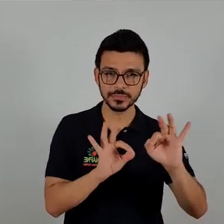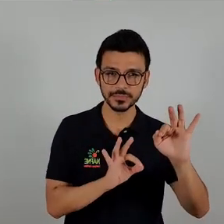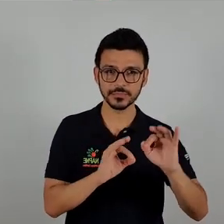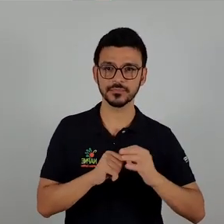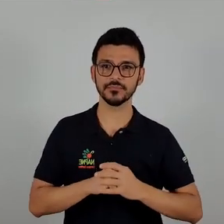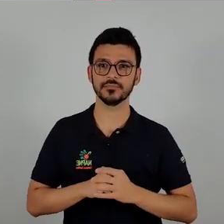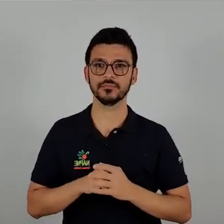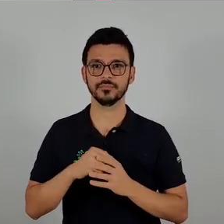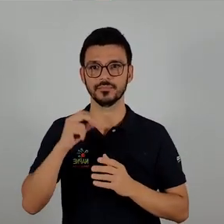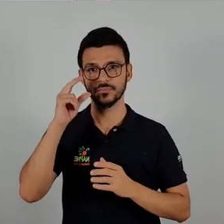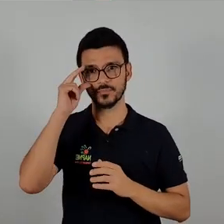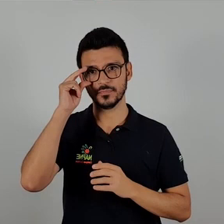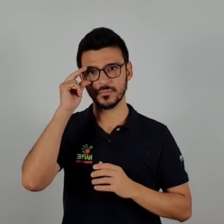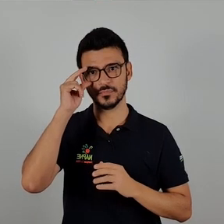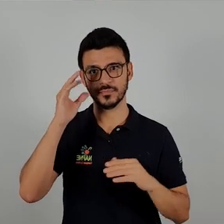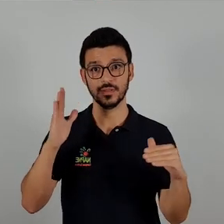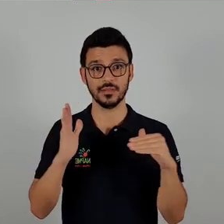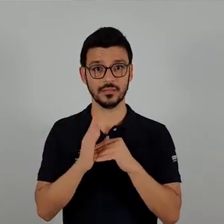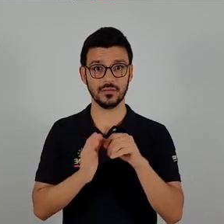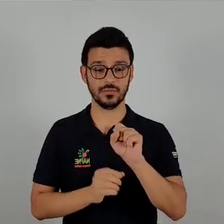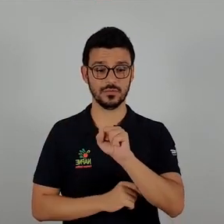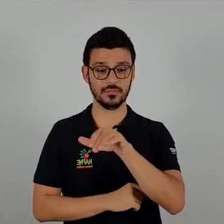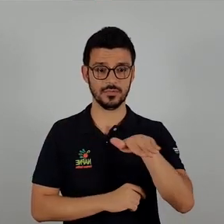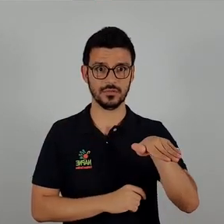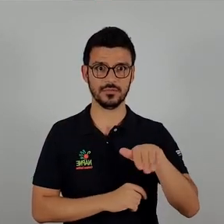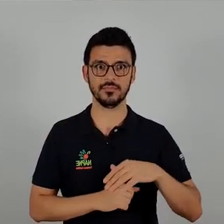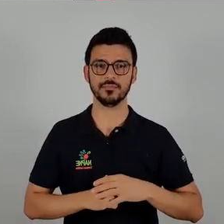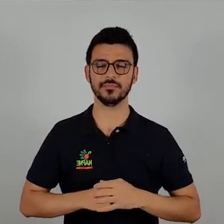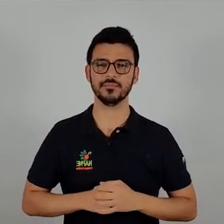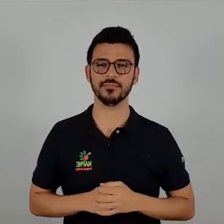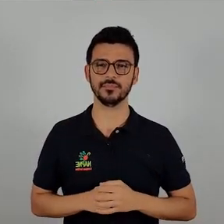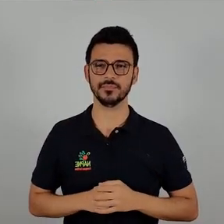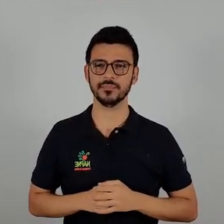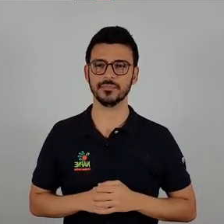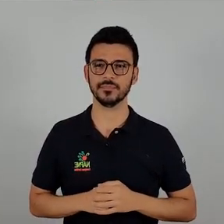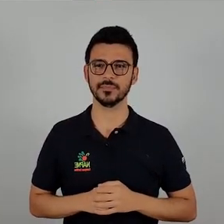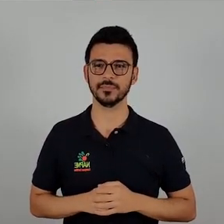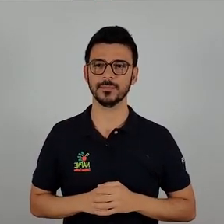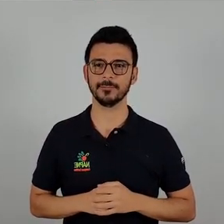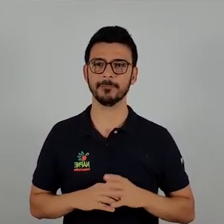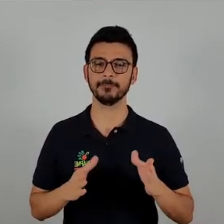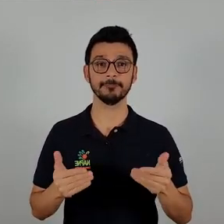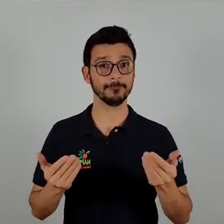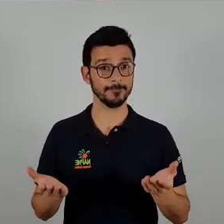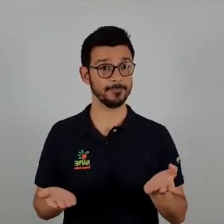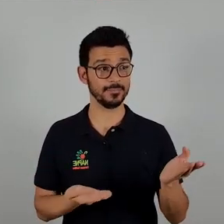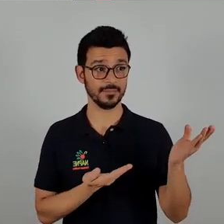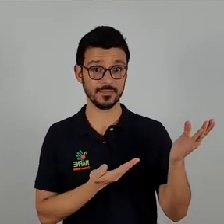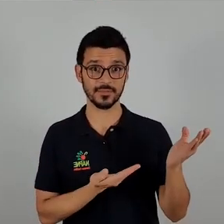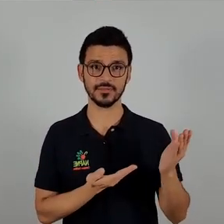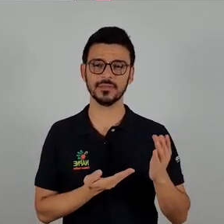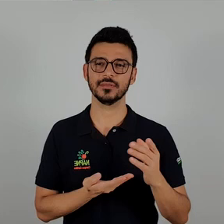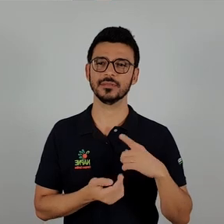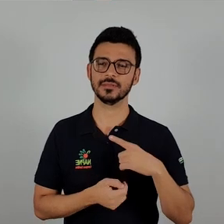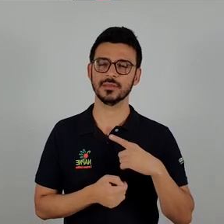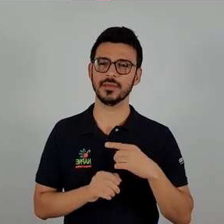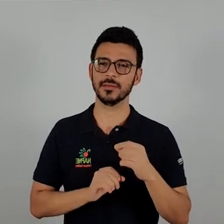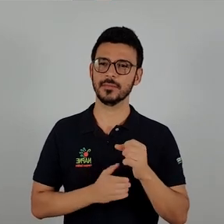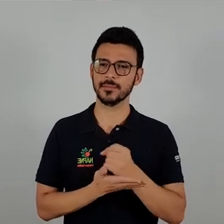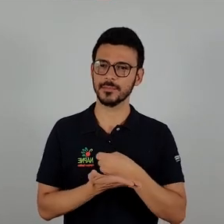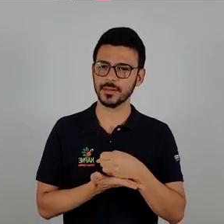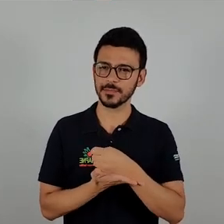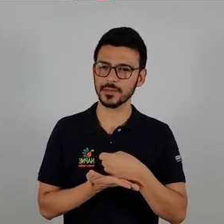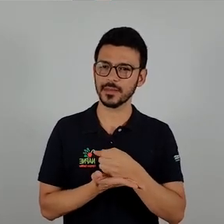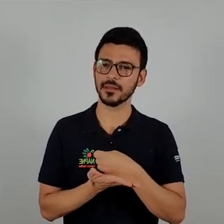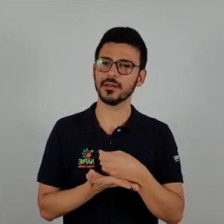Mais um exemplo aqui, né? Por exemplo, uma fórmula que cura asma. Eu estou falando cura. Você quer curar asma? Trata com fitoterapia chinesa que você